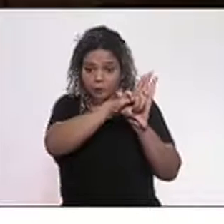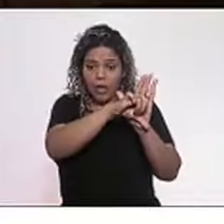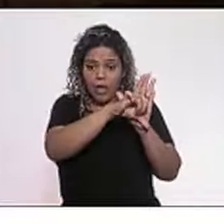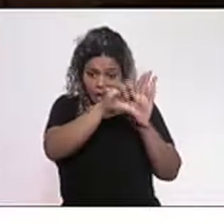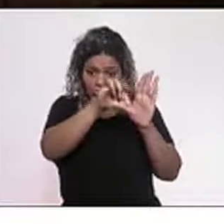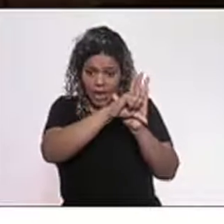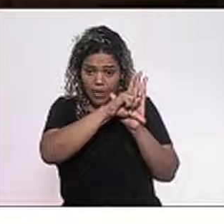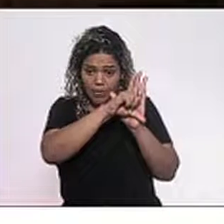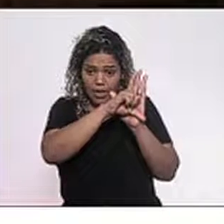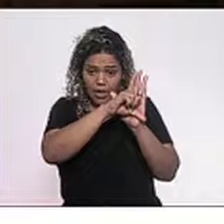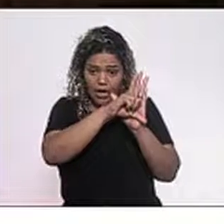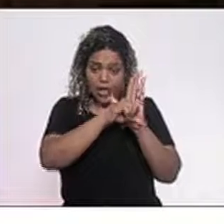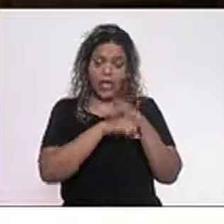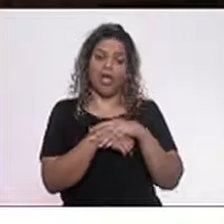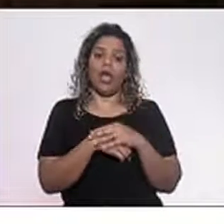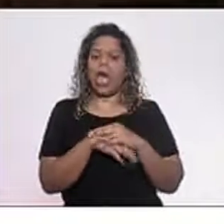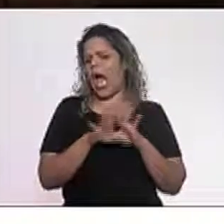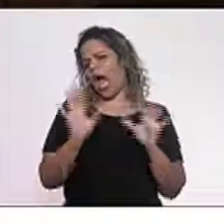que é crime,